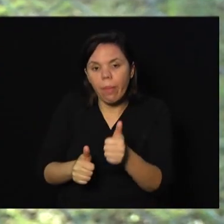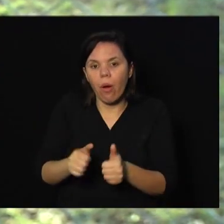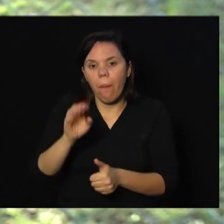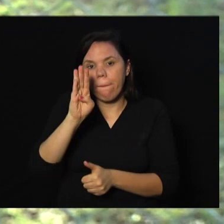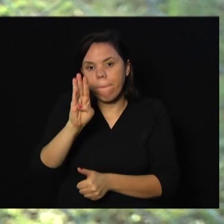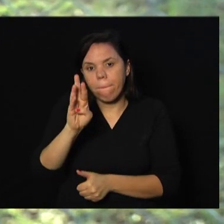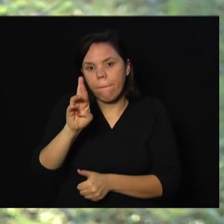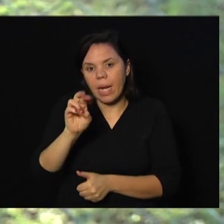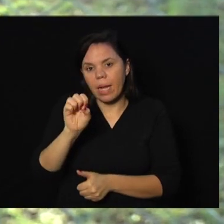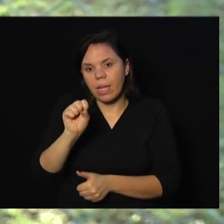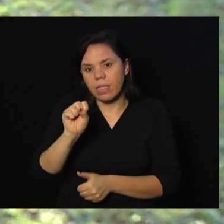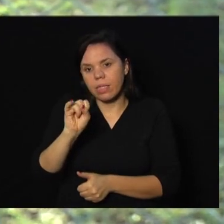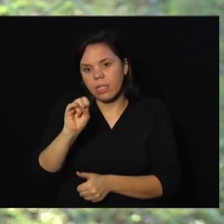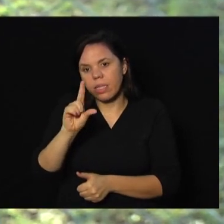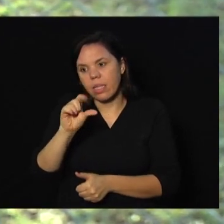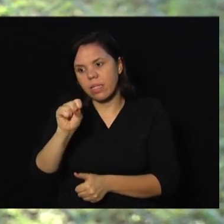isso aí, estava